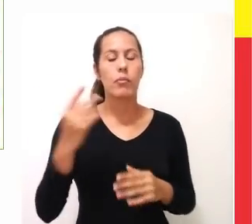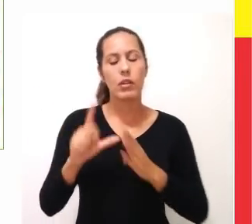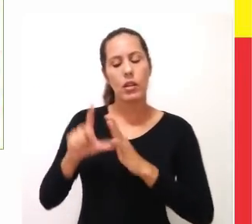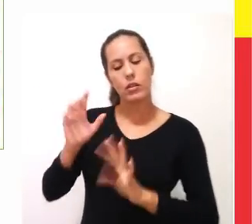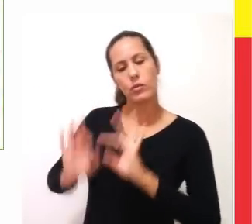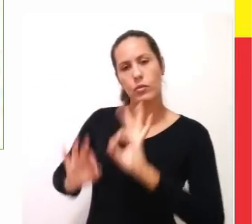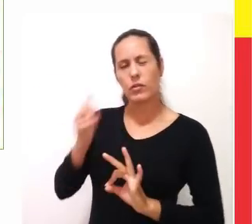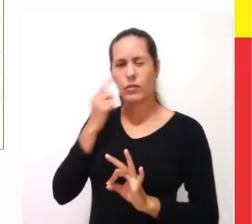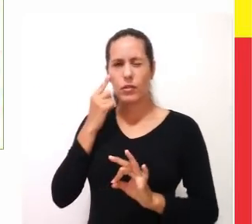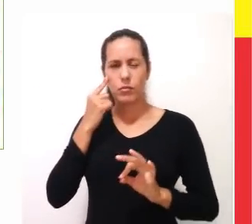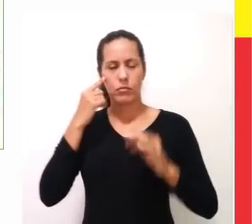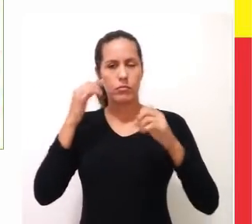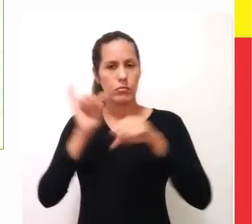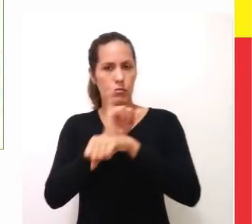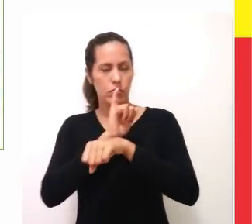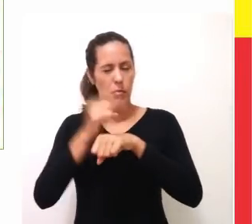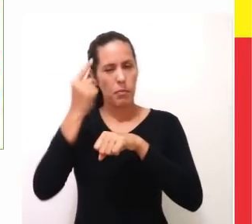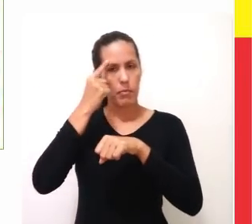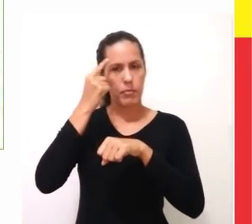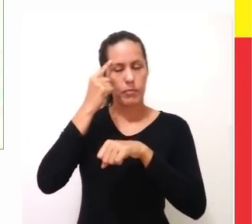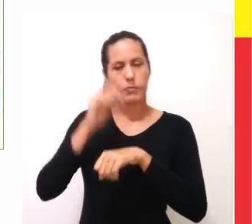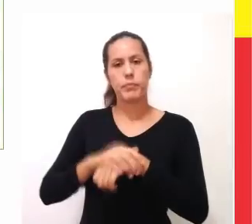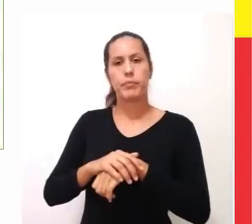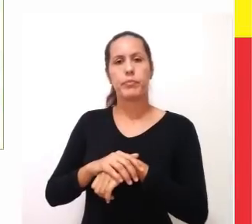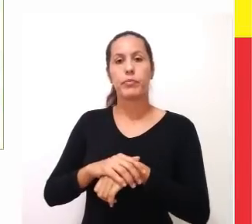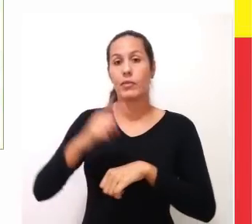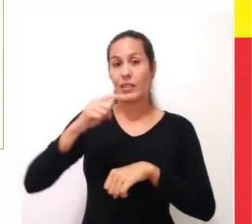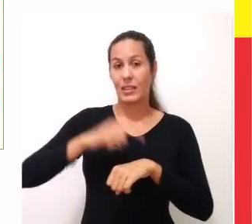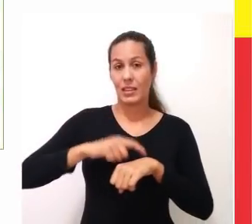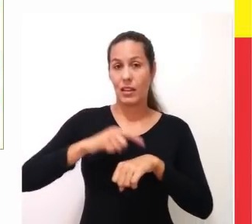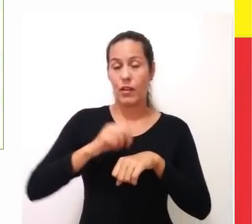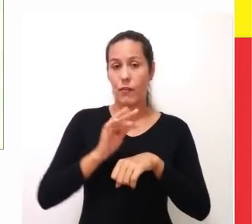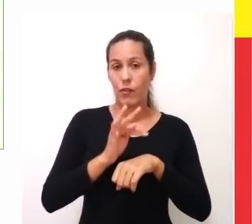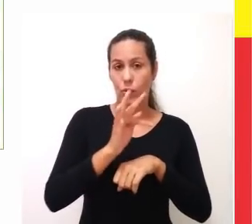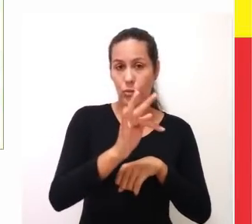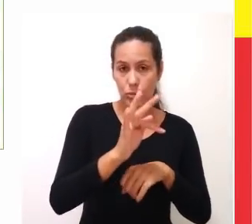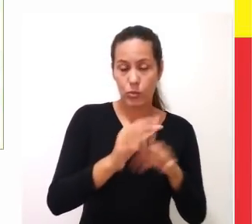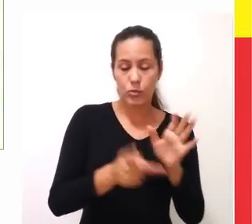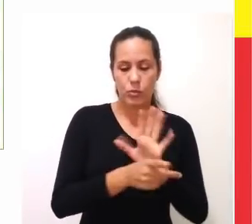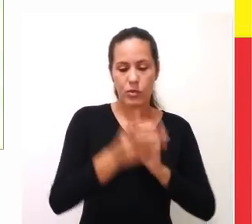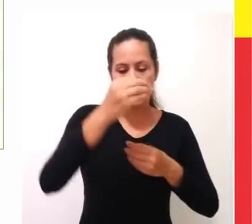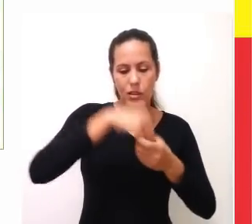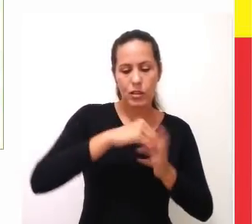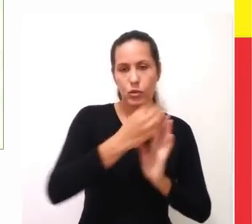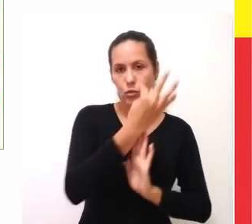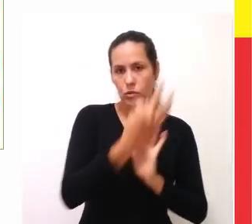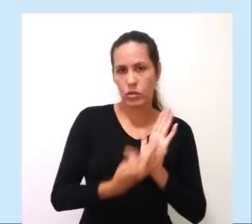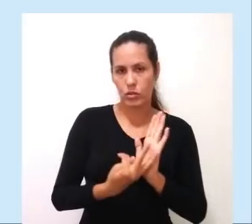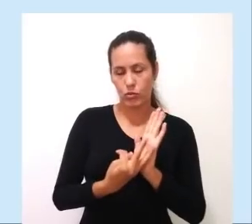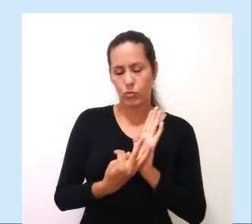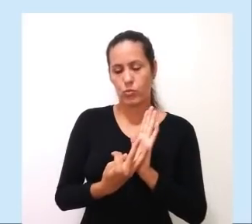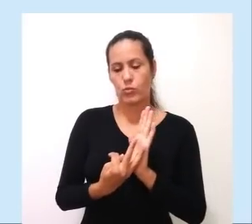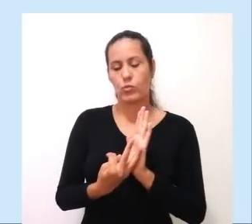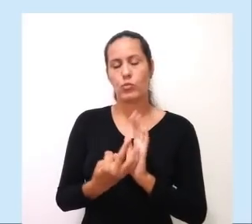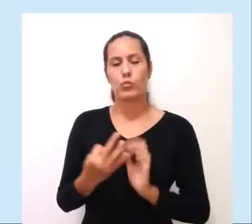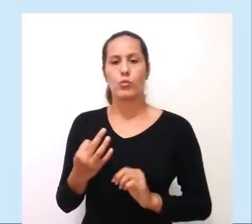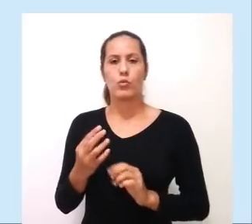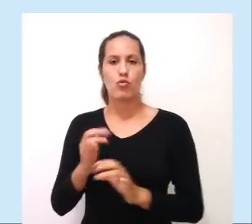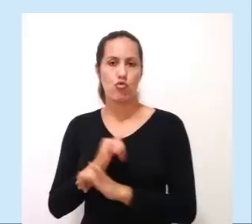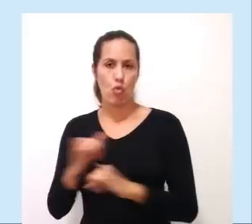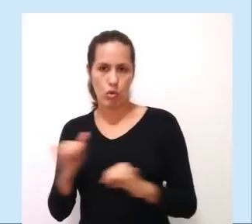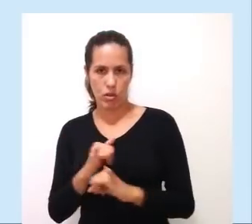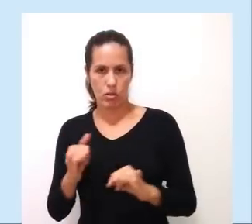ordem. Então vamos lá, vamos pensar. Tempo no futuro e os seus sentidos dentro do texto jornalístico. Gente, veja